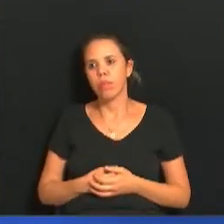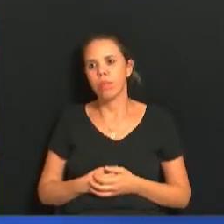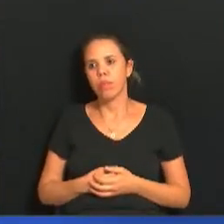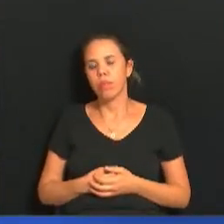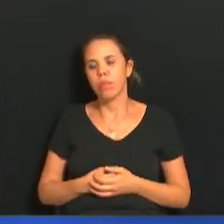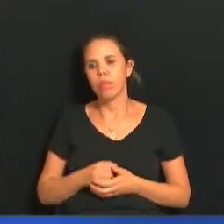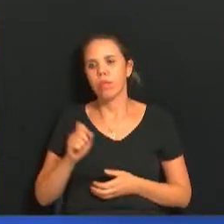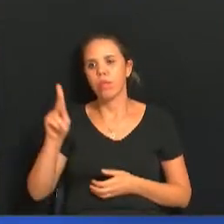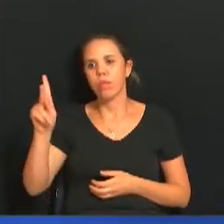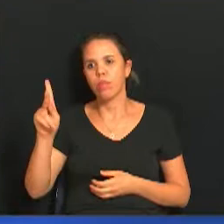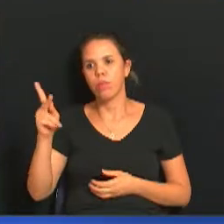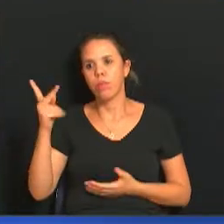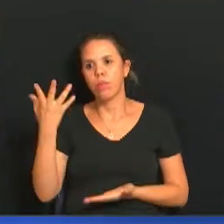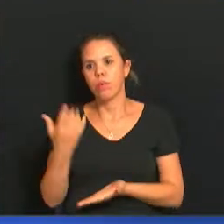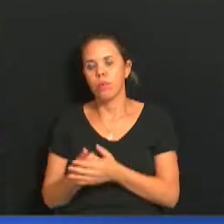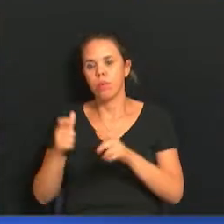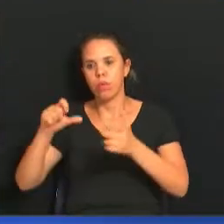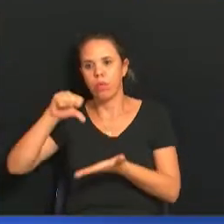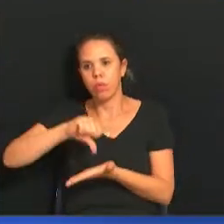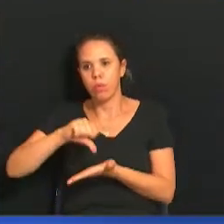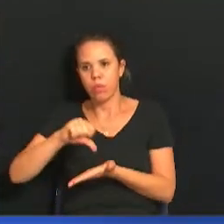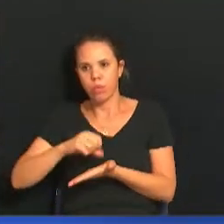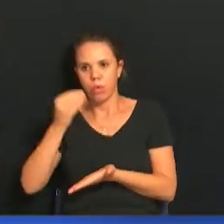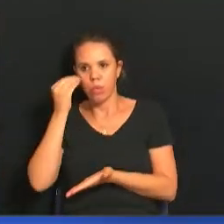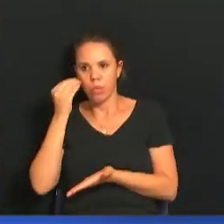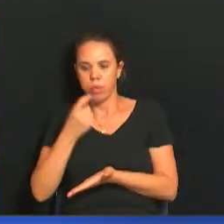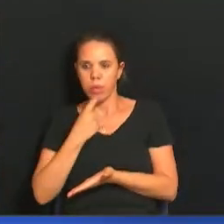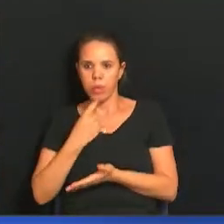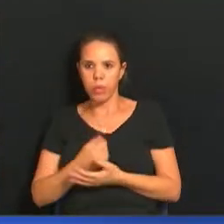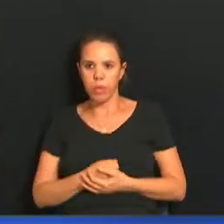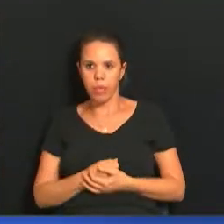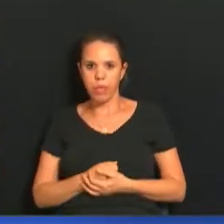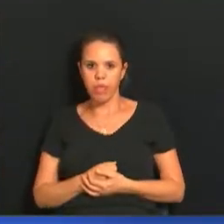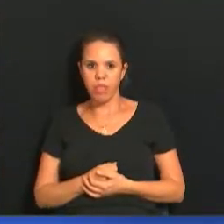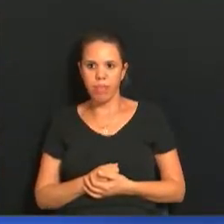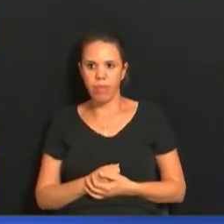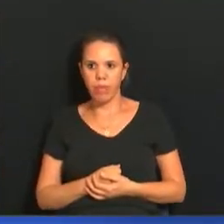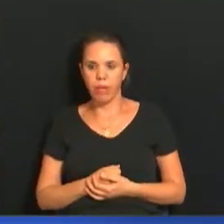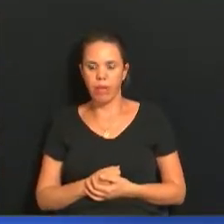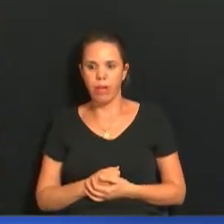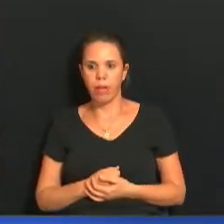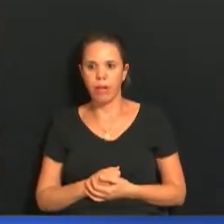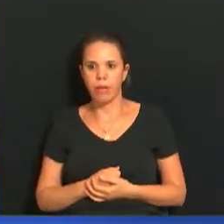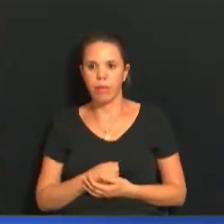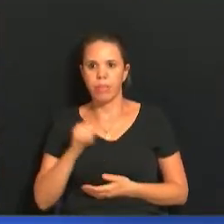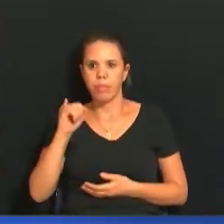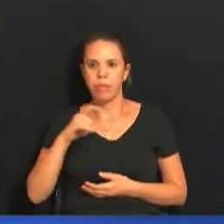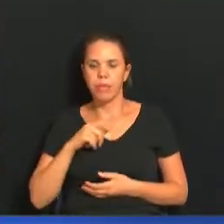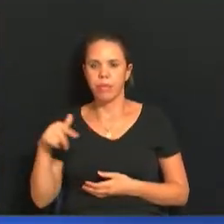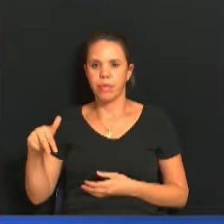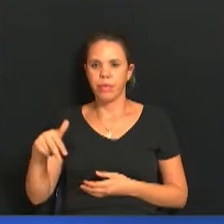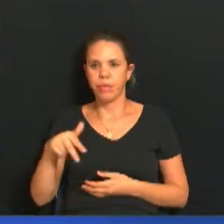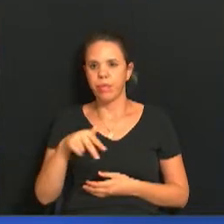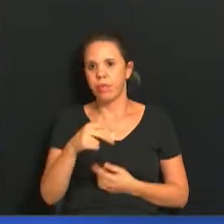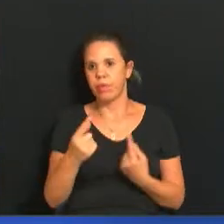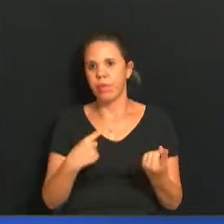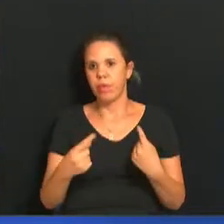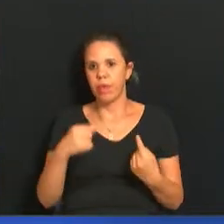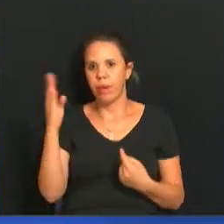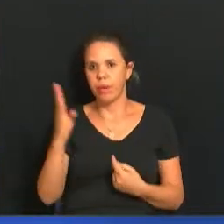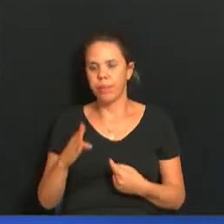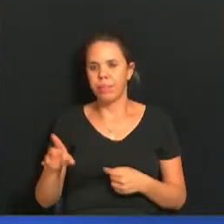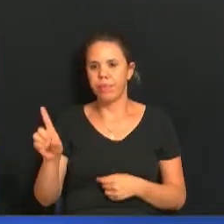Ok, gravei seu local, Padaria de Teste de Campinas. Ou seja, se eu estiver passando nessa Avenida Brasil, quando eu